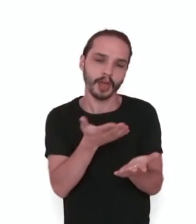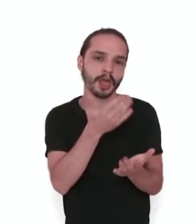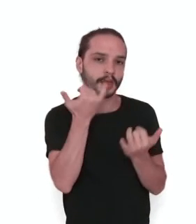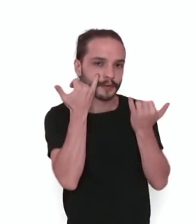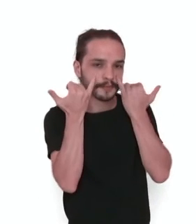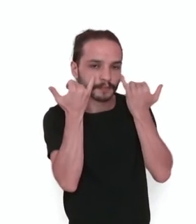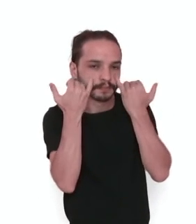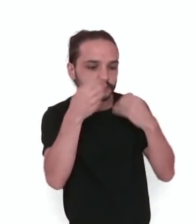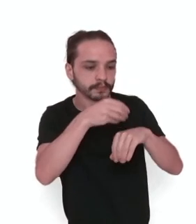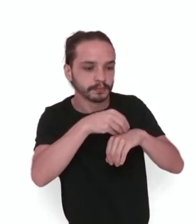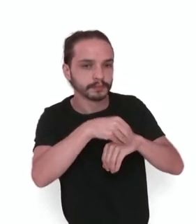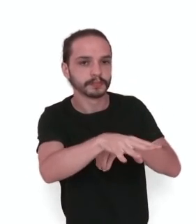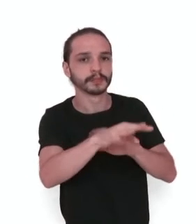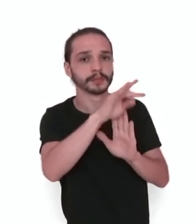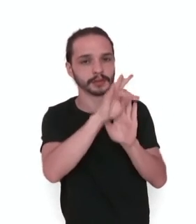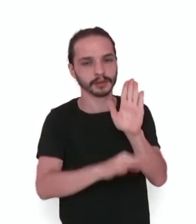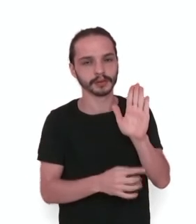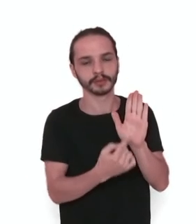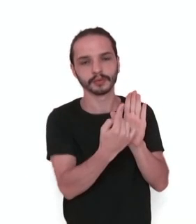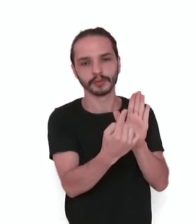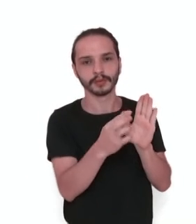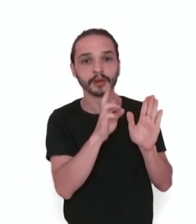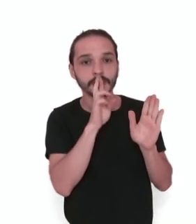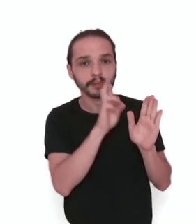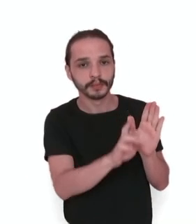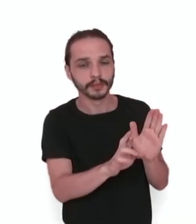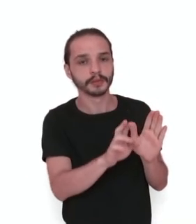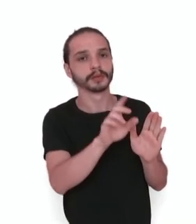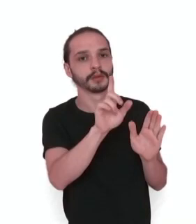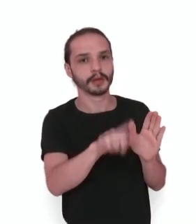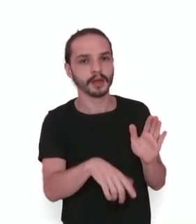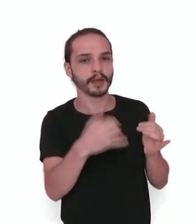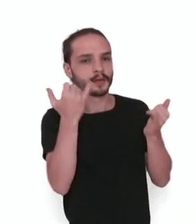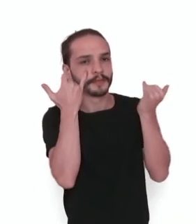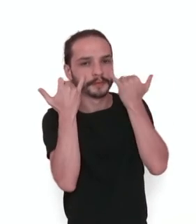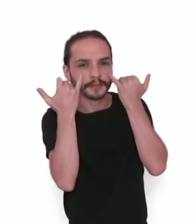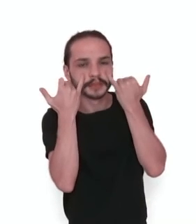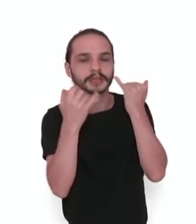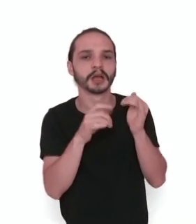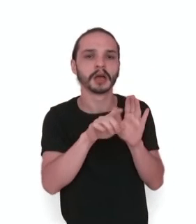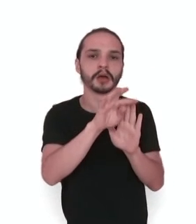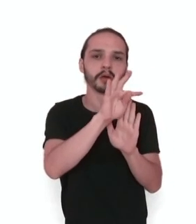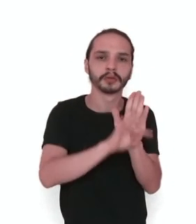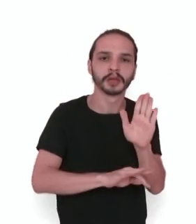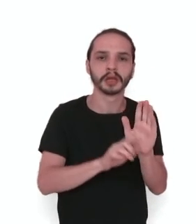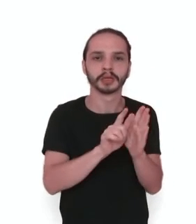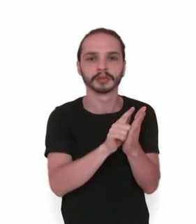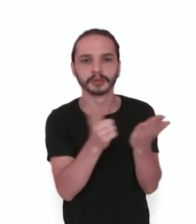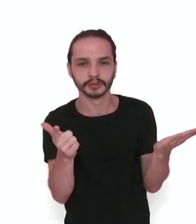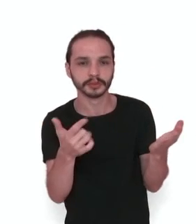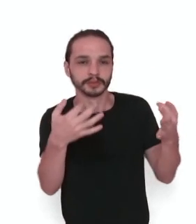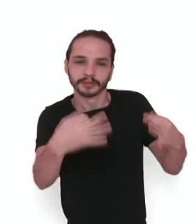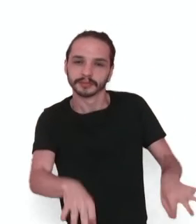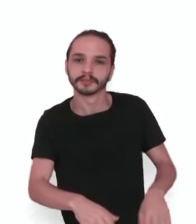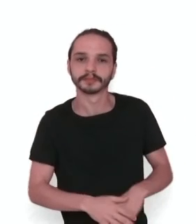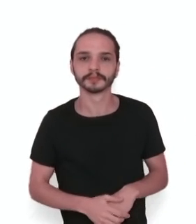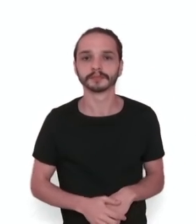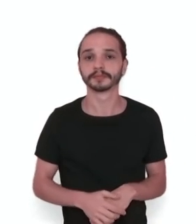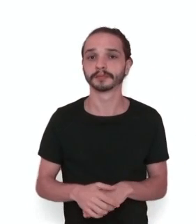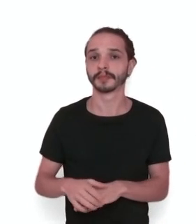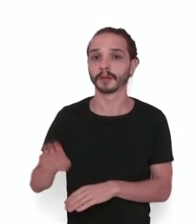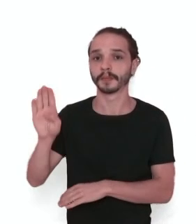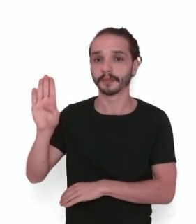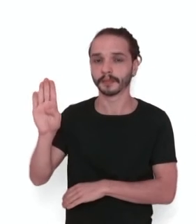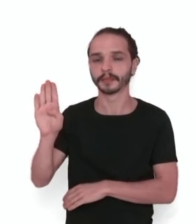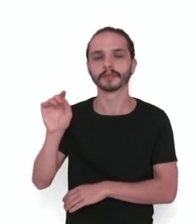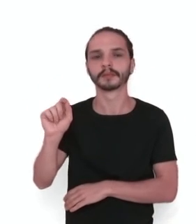então no texto 1, quem respondeu que nós temos ali, né, um texto informativo, uma notícia que tem o objetivo de informar, acertou. E na letra B,